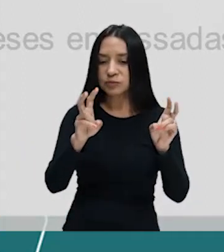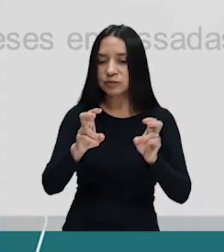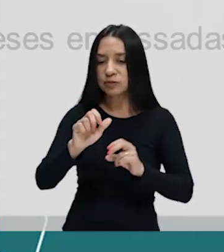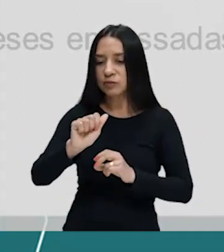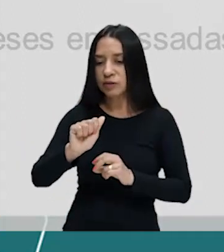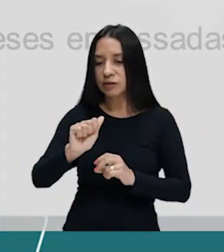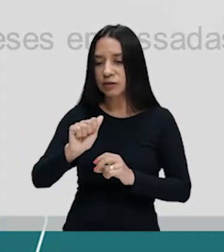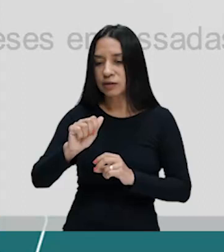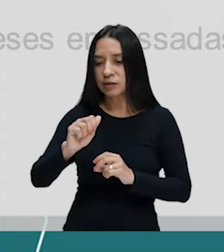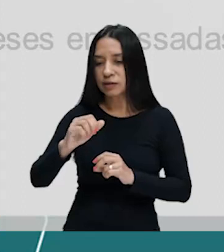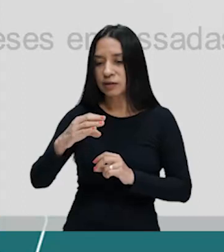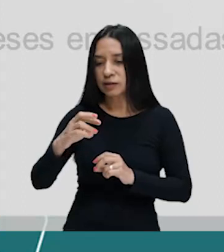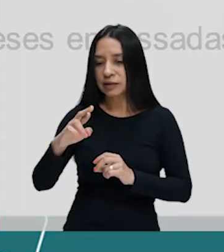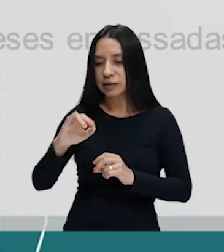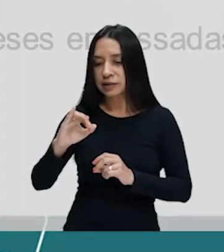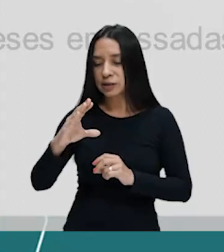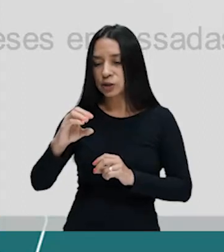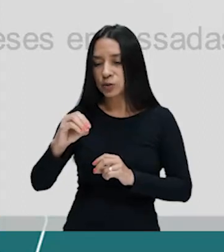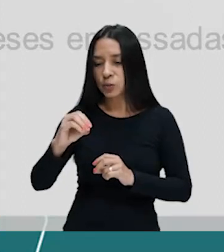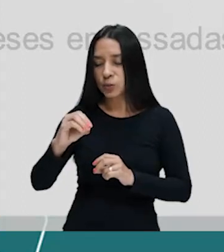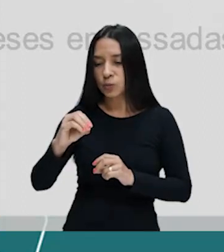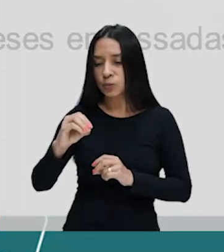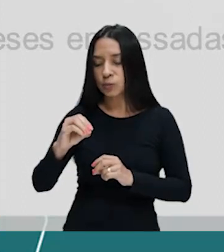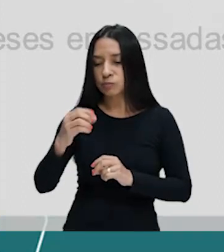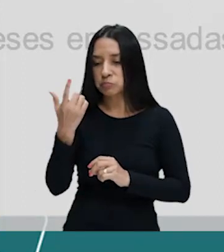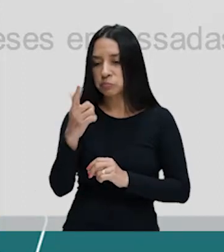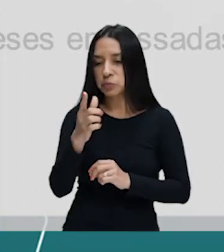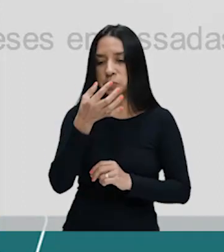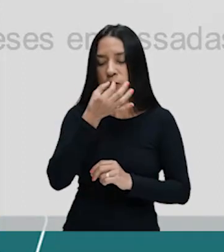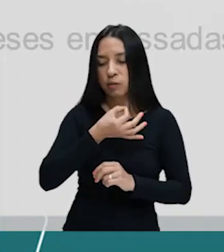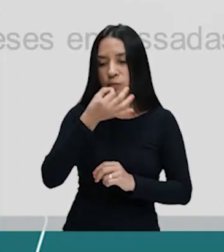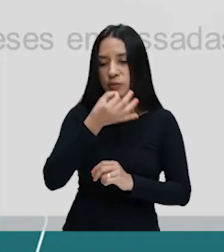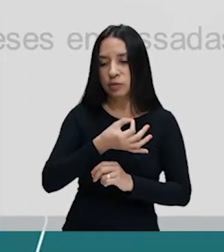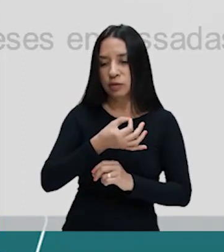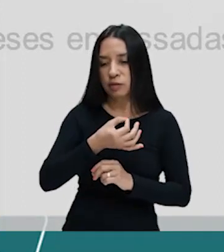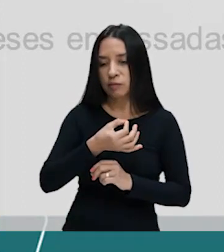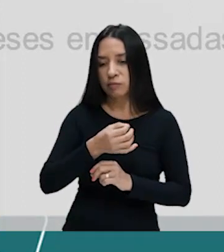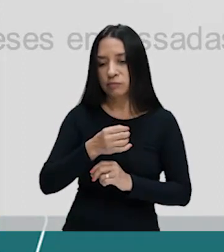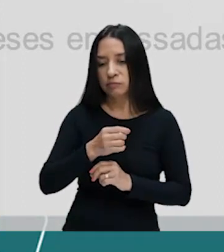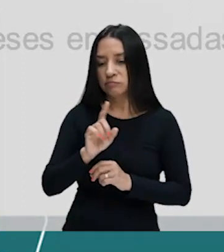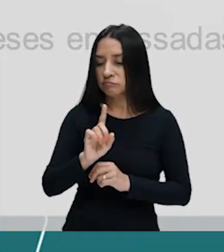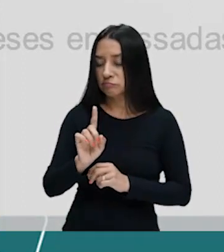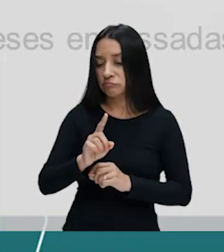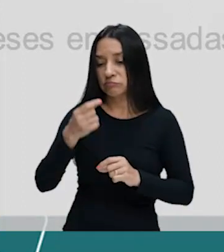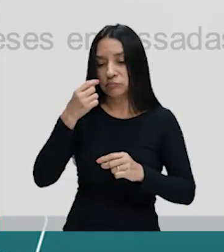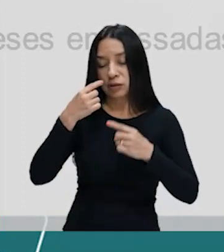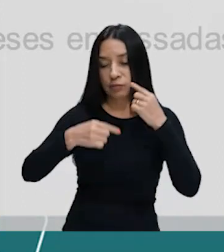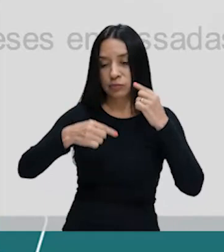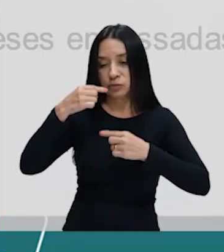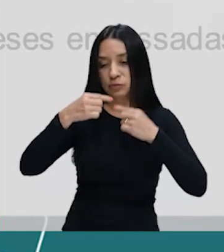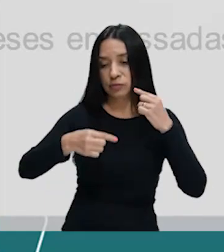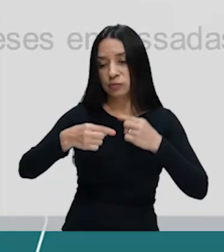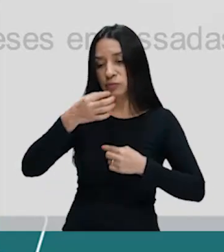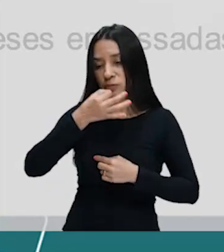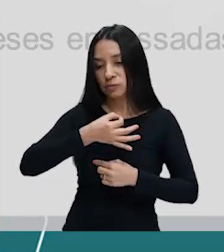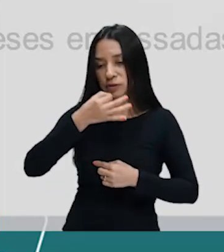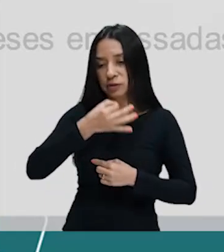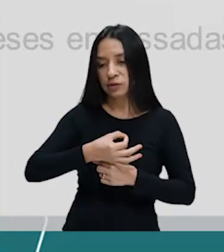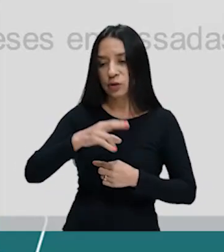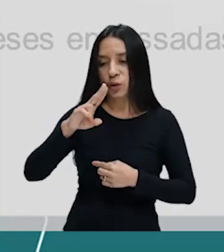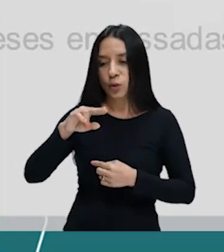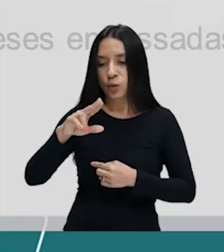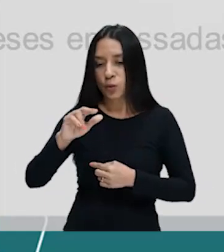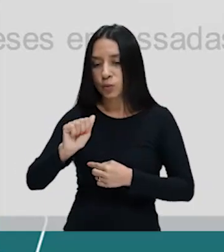crítica. Não, que é isso, gente. Ele é um discurso crítico. Endossado pela força da tradição, nunca. A tradição nunca